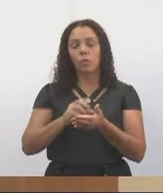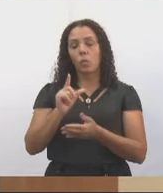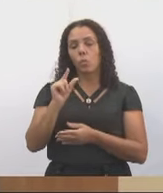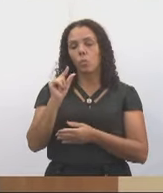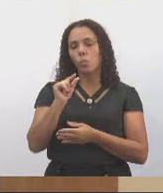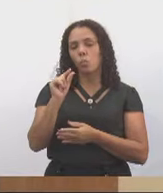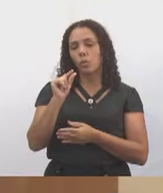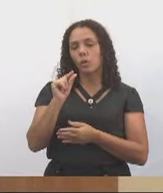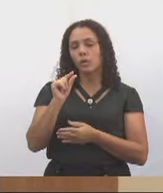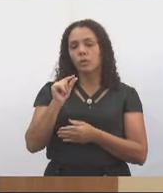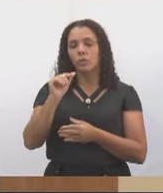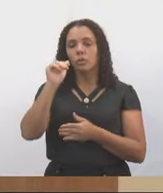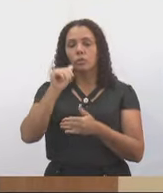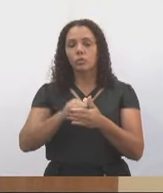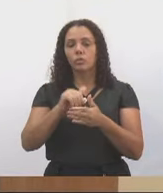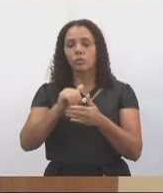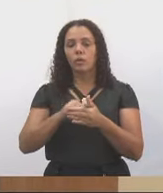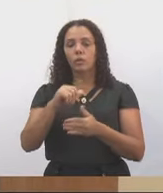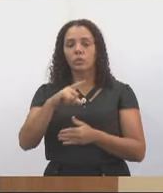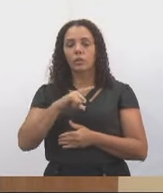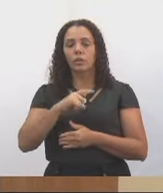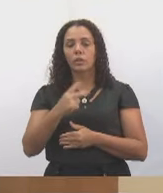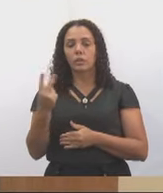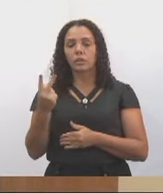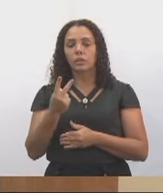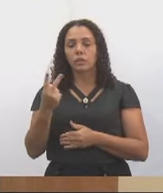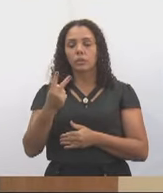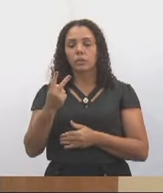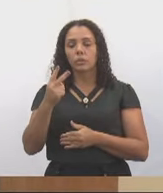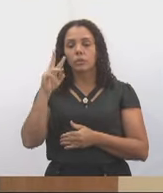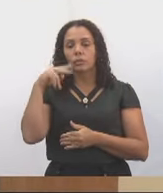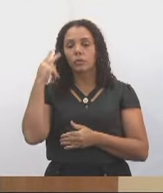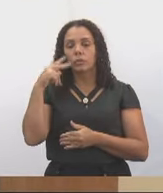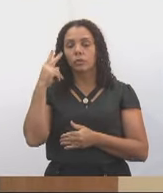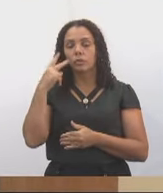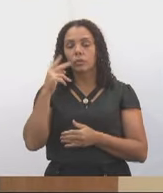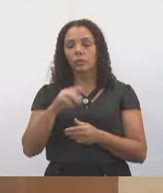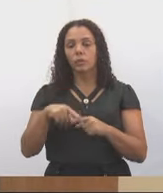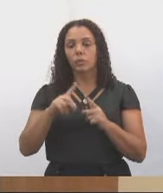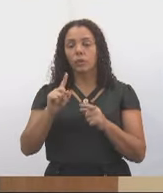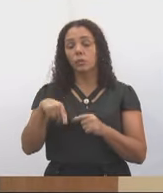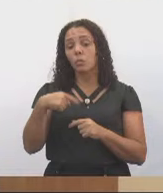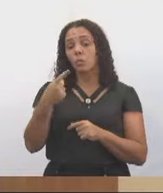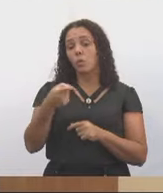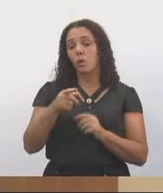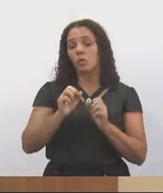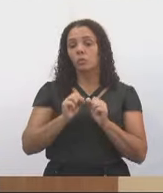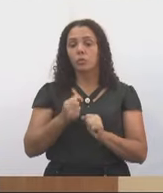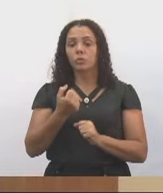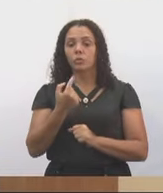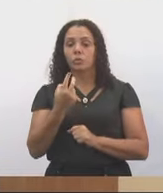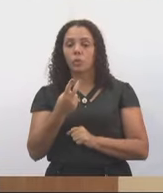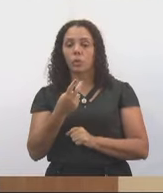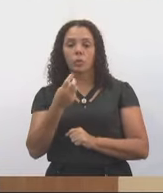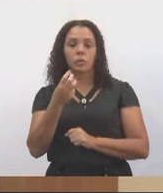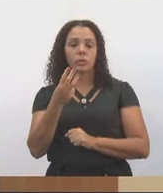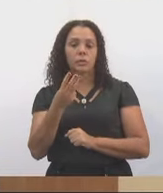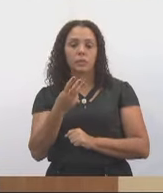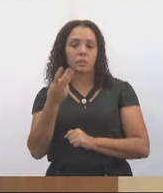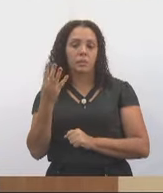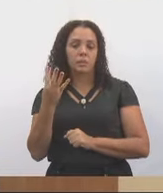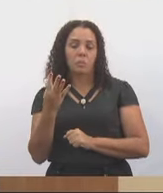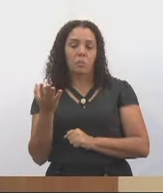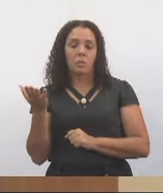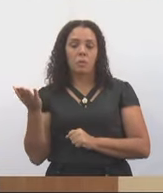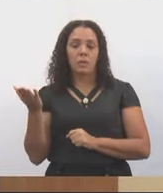para fazer dois vereadores mas na próxima pode fazer dois três e vai saber se quatro